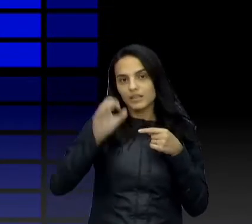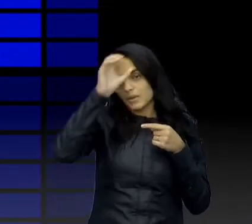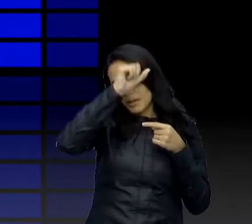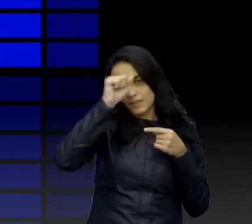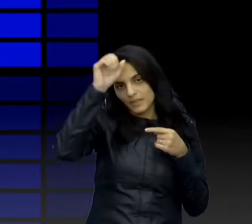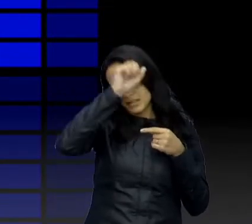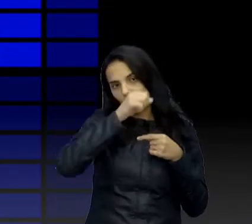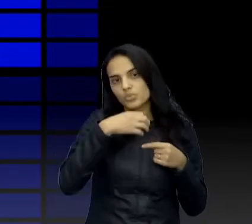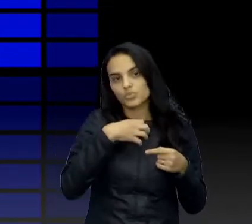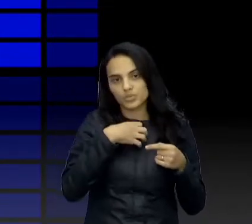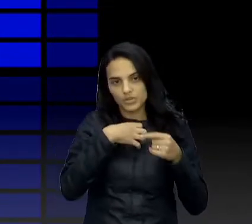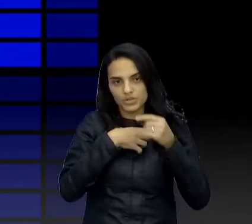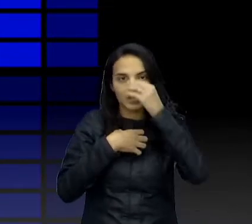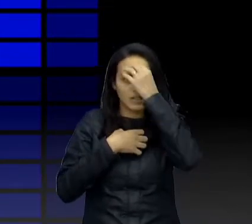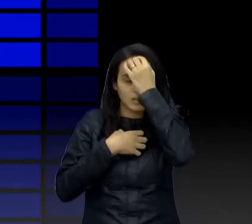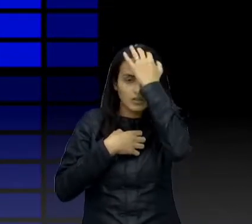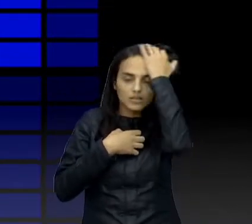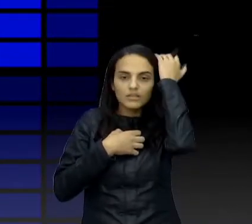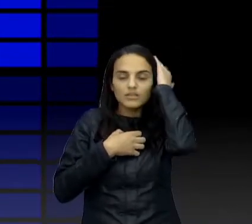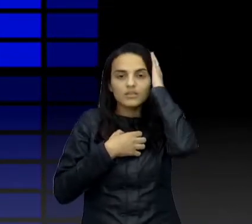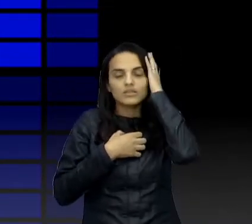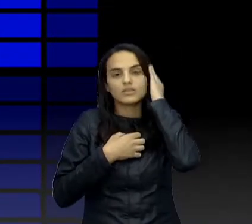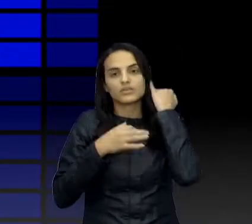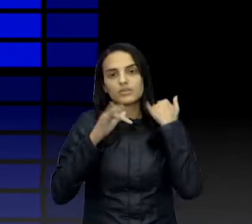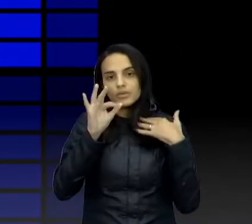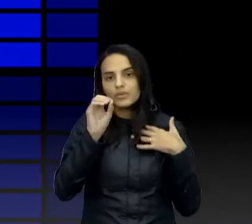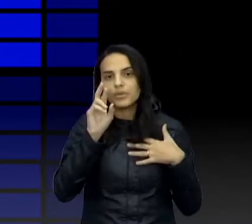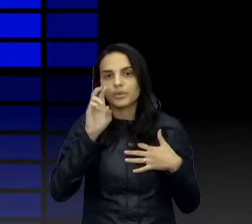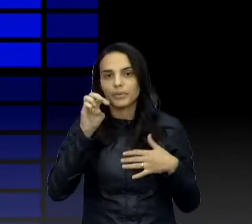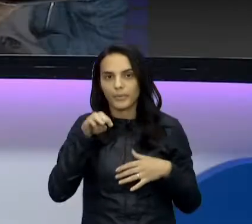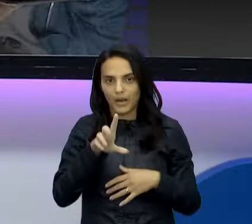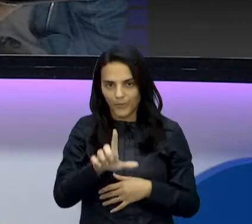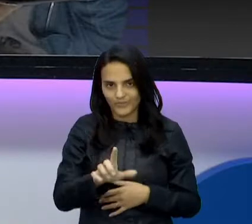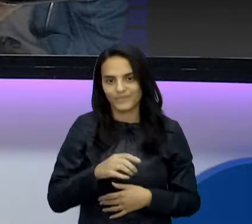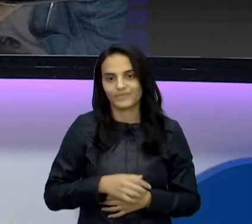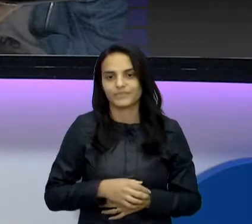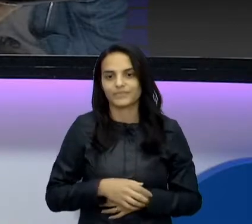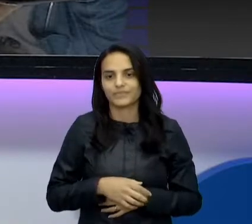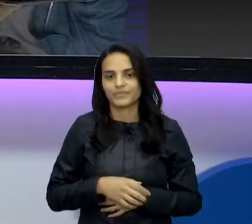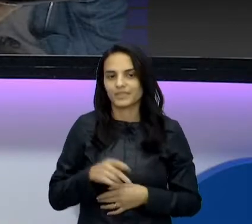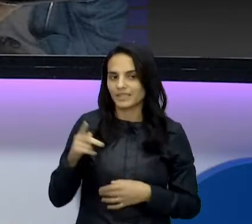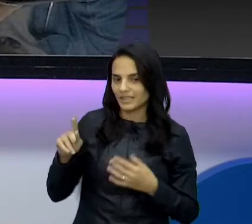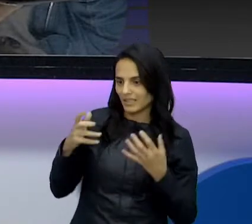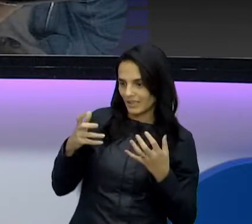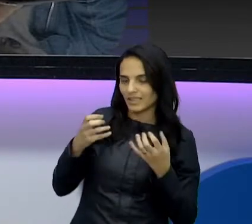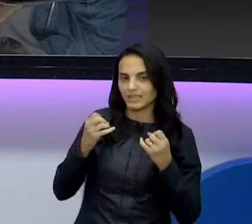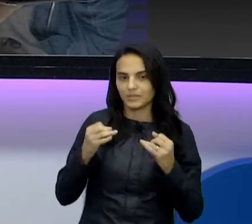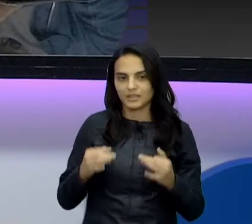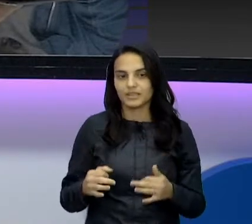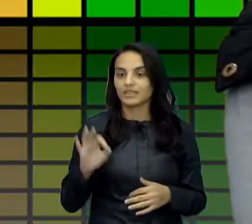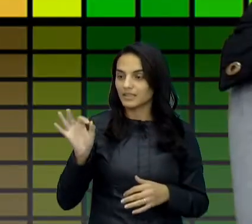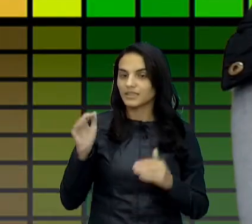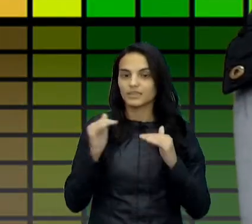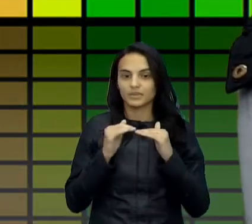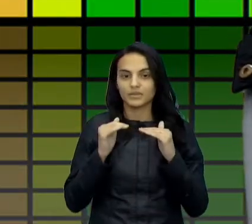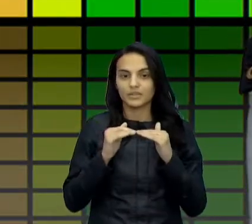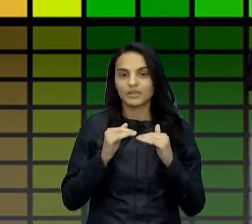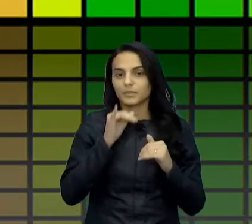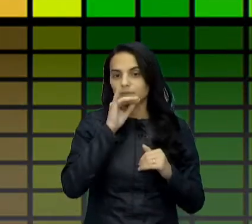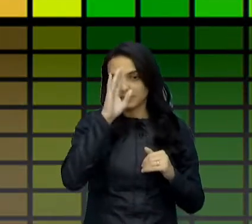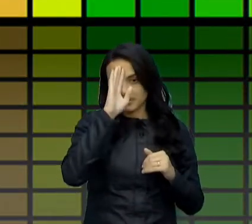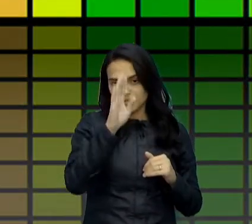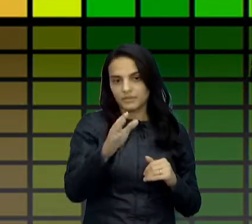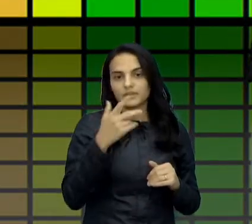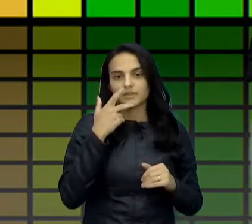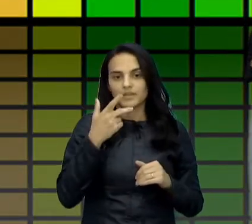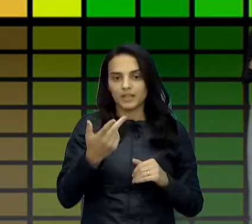forma considerada culta, formal, no caso, né? Sim, quer comentar alguma coisa já? Sim, exato, né? Principalmente quando fala que